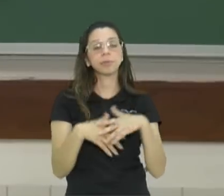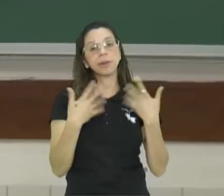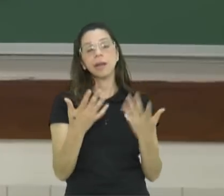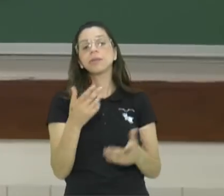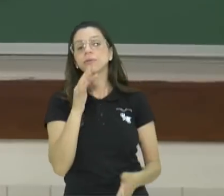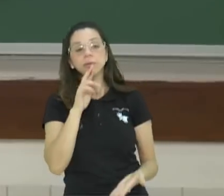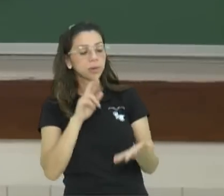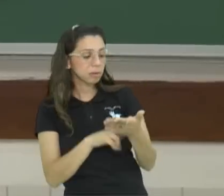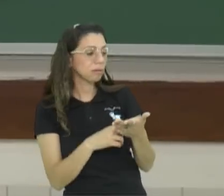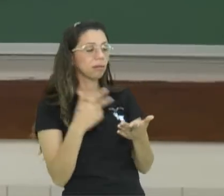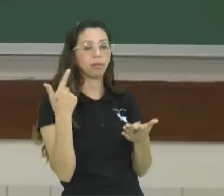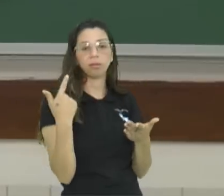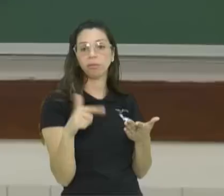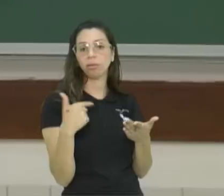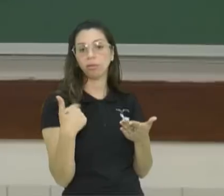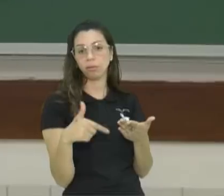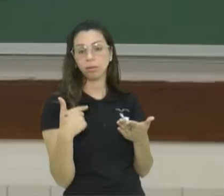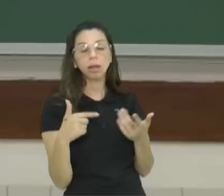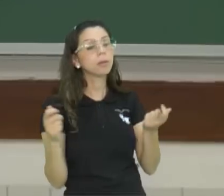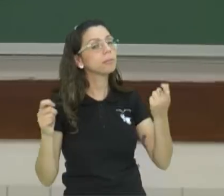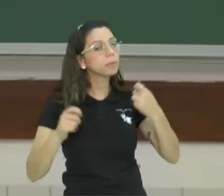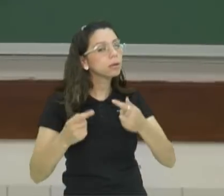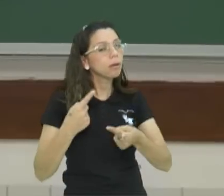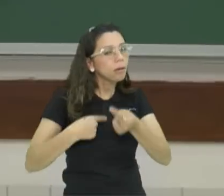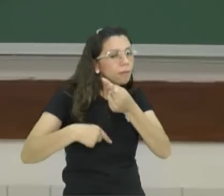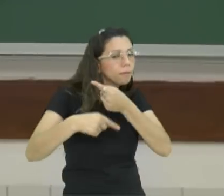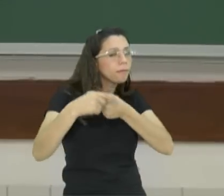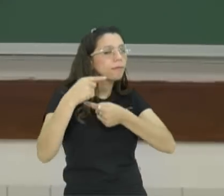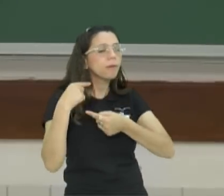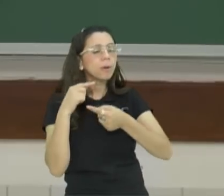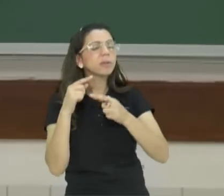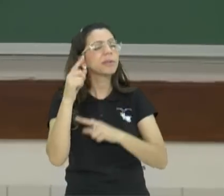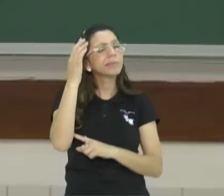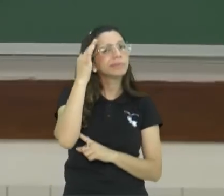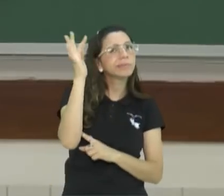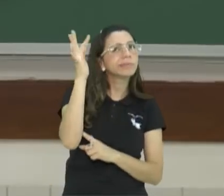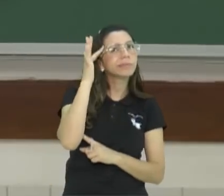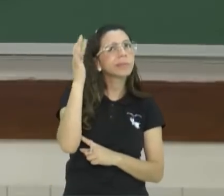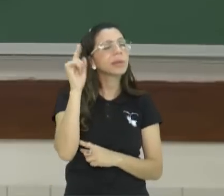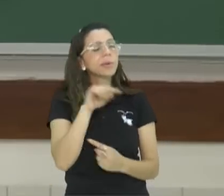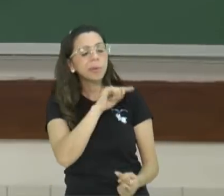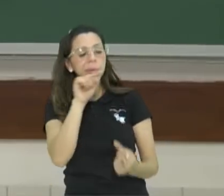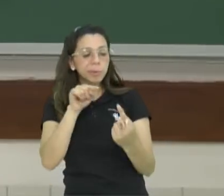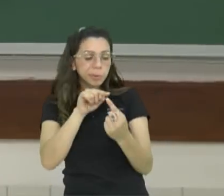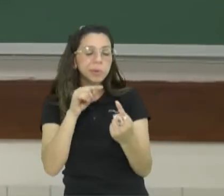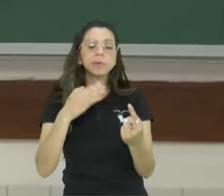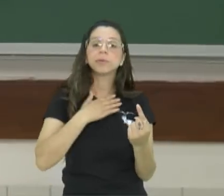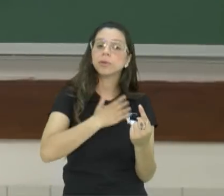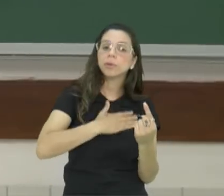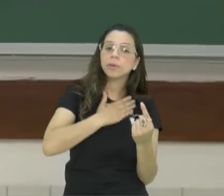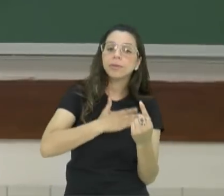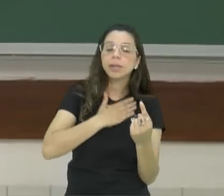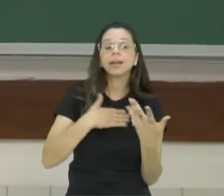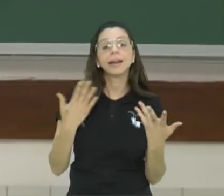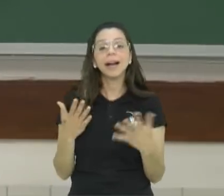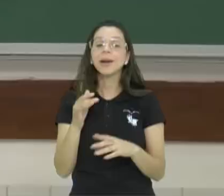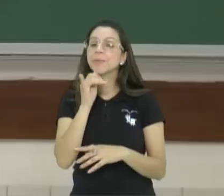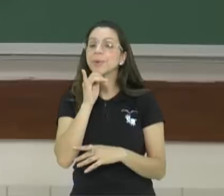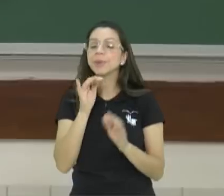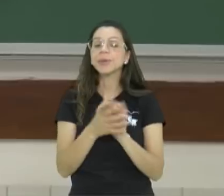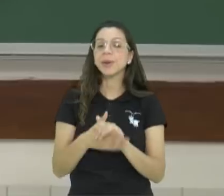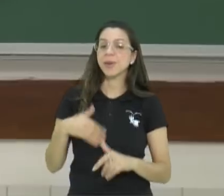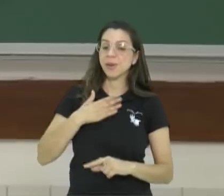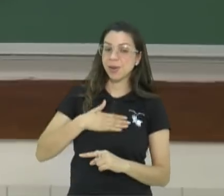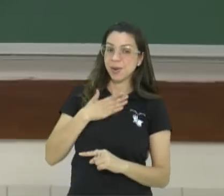tem sonho, é bom você repensar, pense num objetivo, alguma coisa que você gostaria muito. Eu queria muito aprender inglês